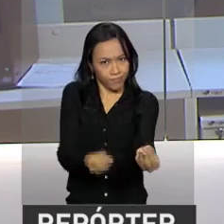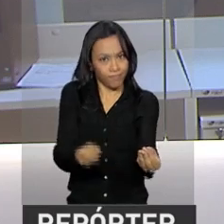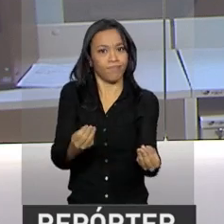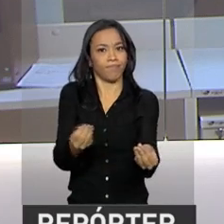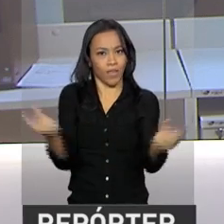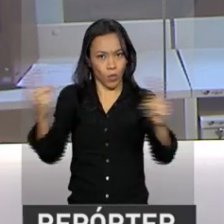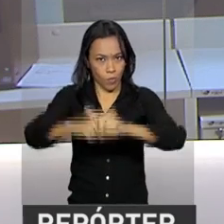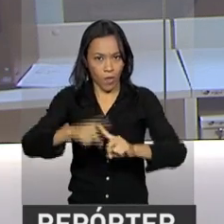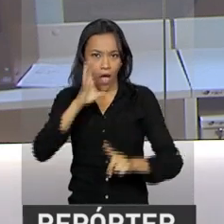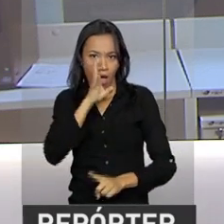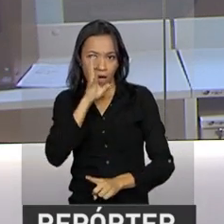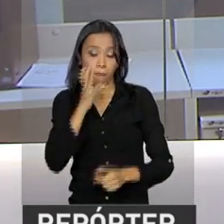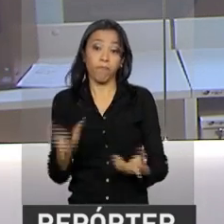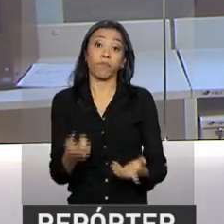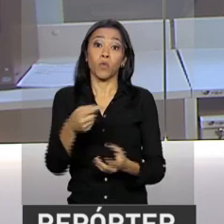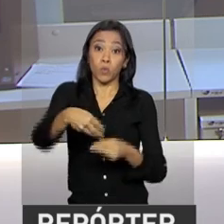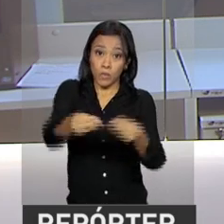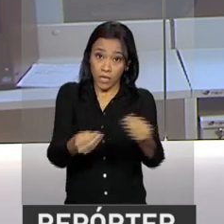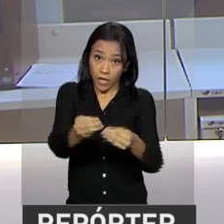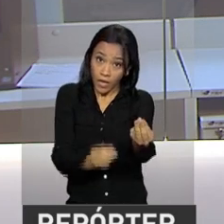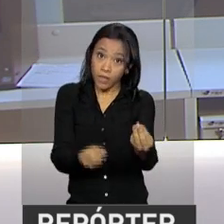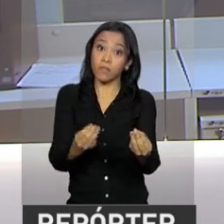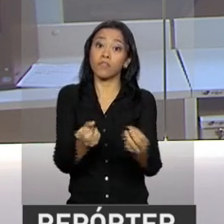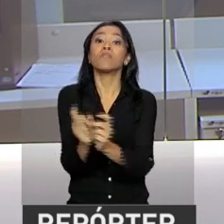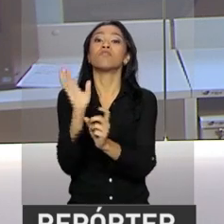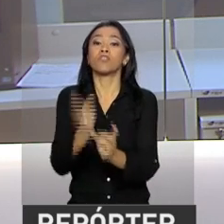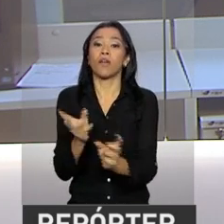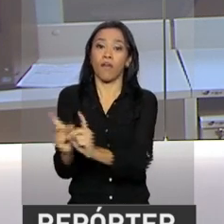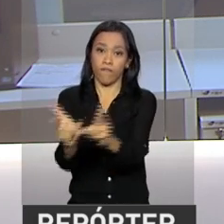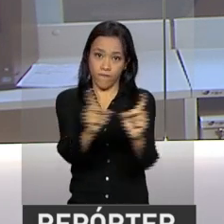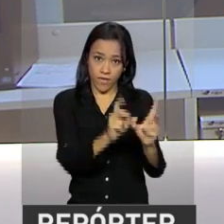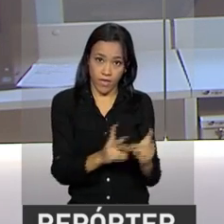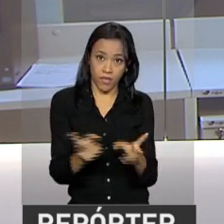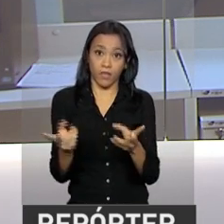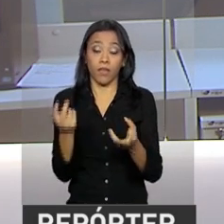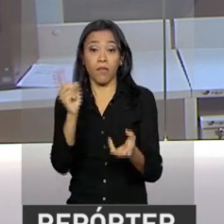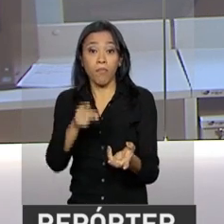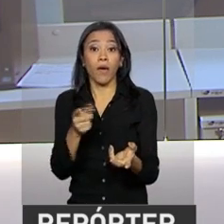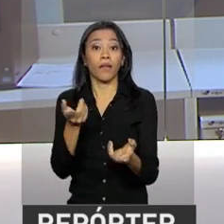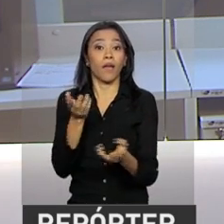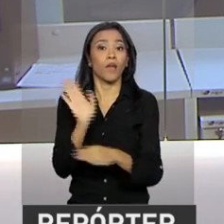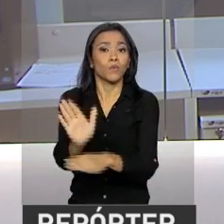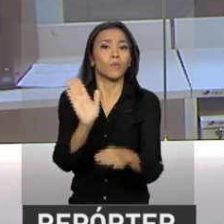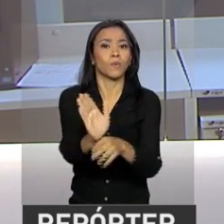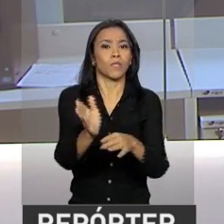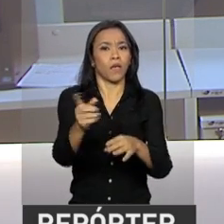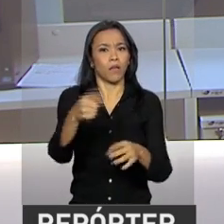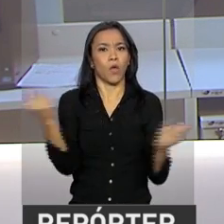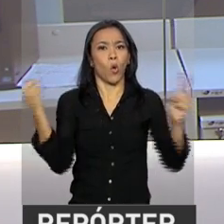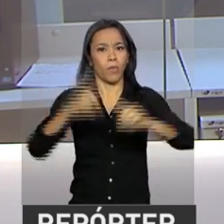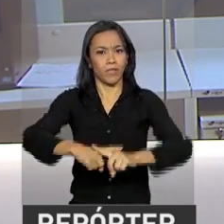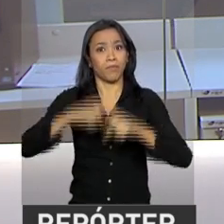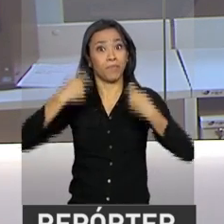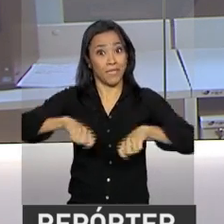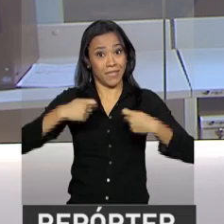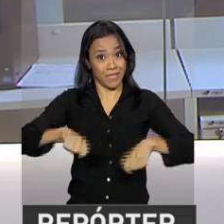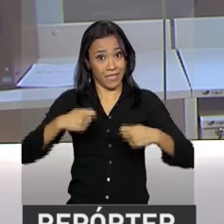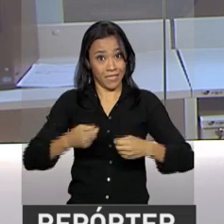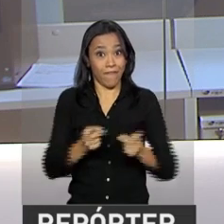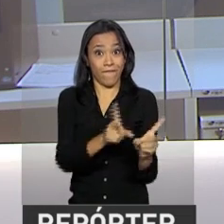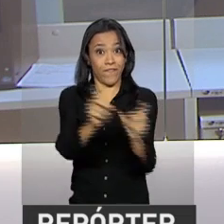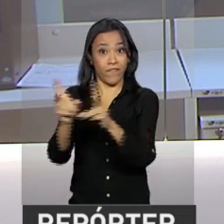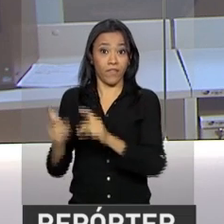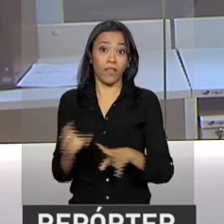competições os ingressos para as paralimpíadas ainda estão à venda para cobrir custos da competição é preciso vender pelo